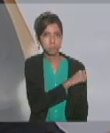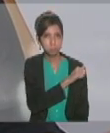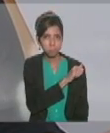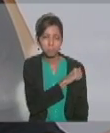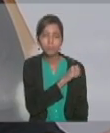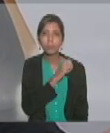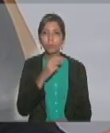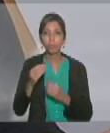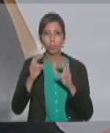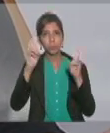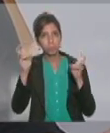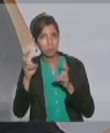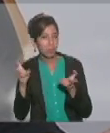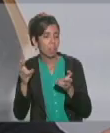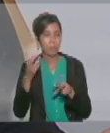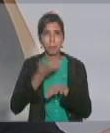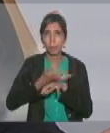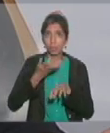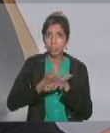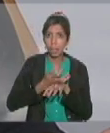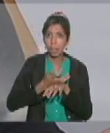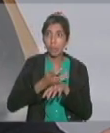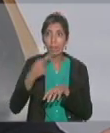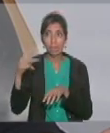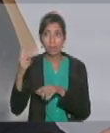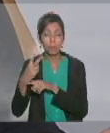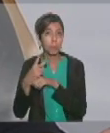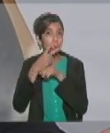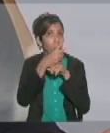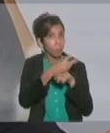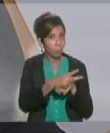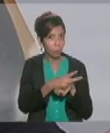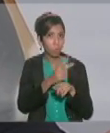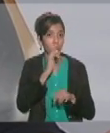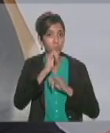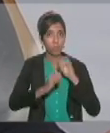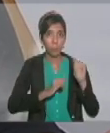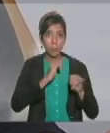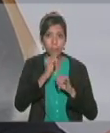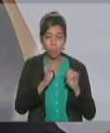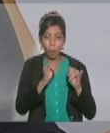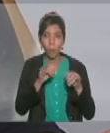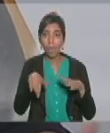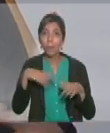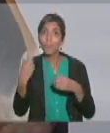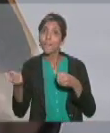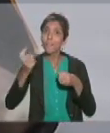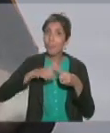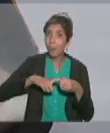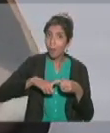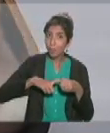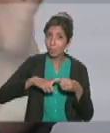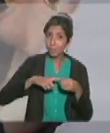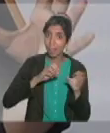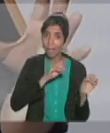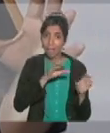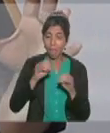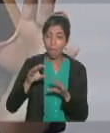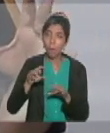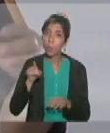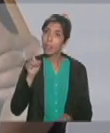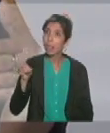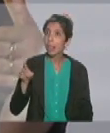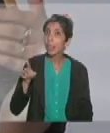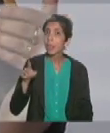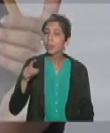né, com um tema, um conteúdo, ele busca essa informação e quando ele retorna para a sala de aula, ao invés daquela aula